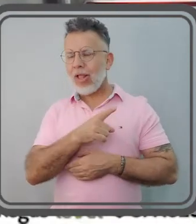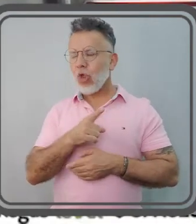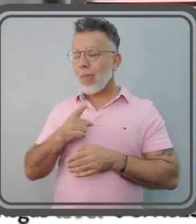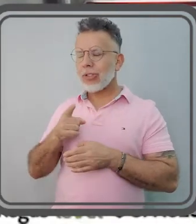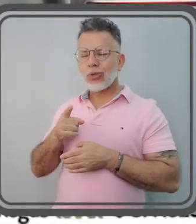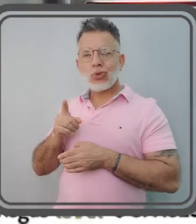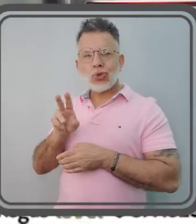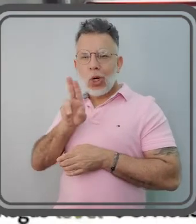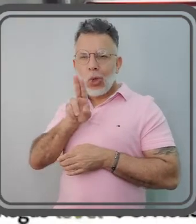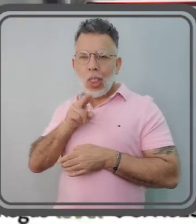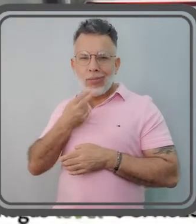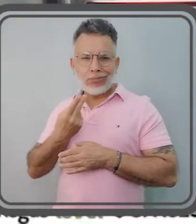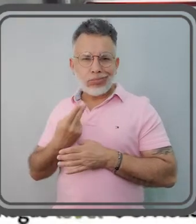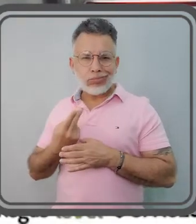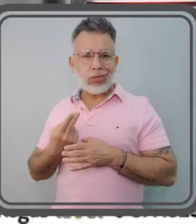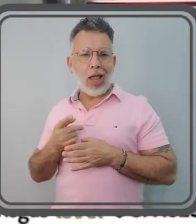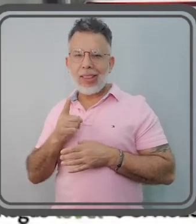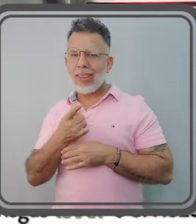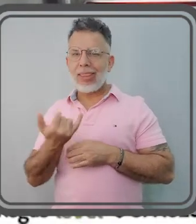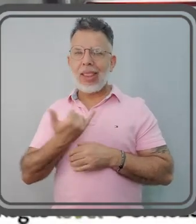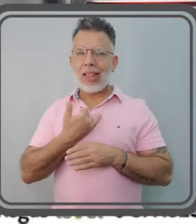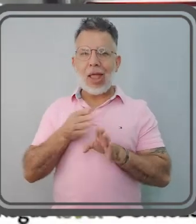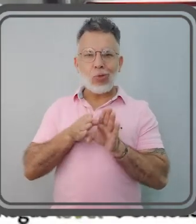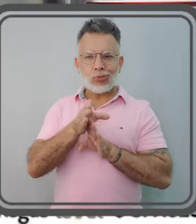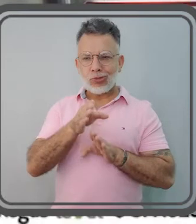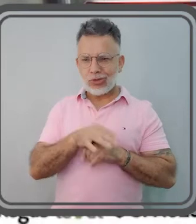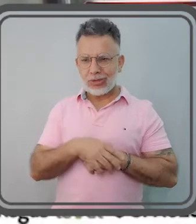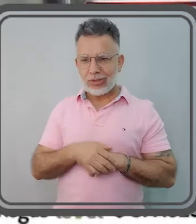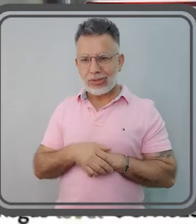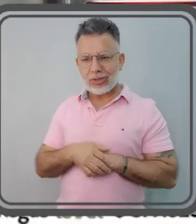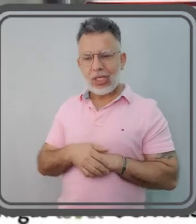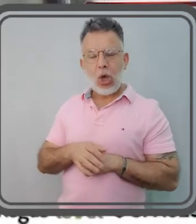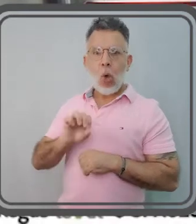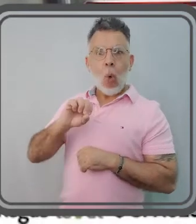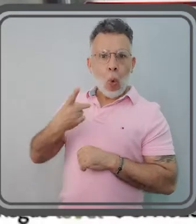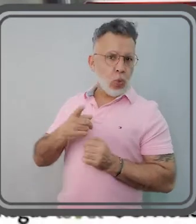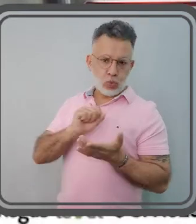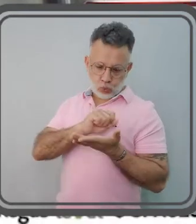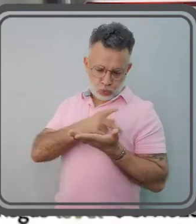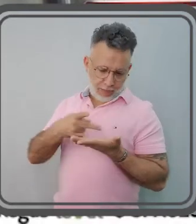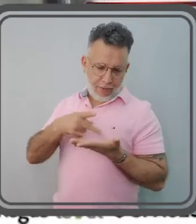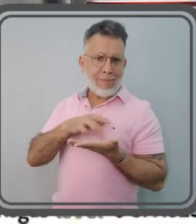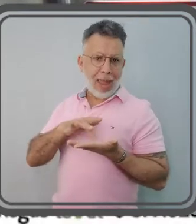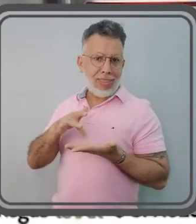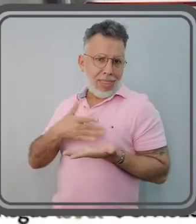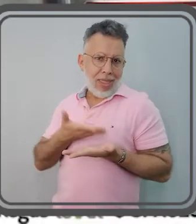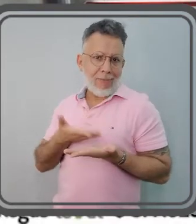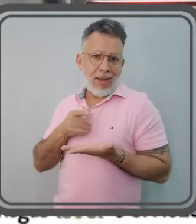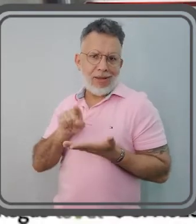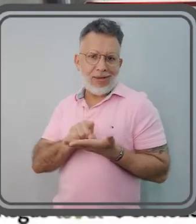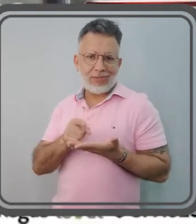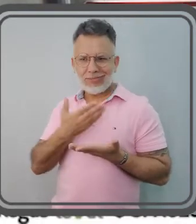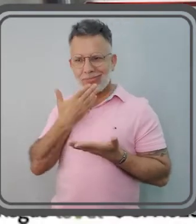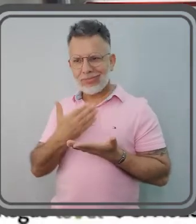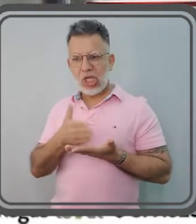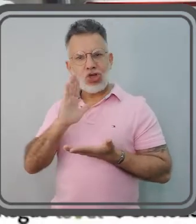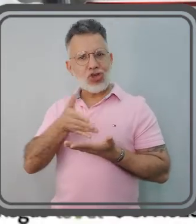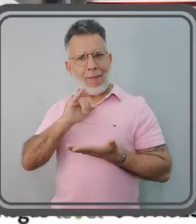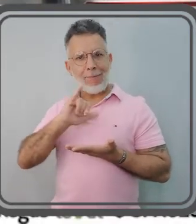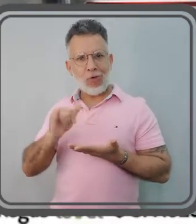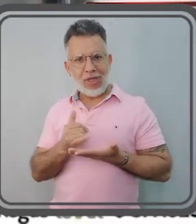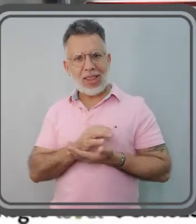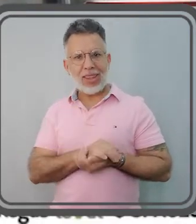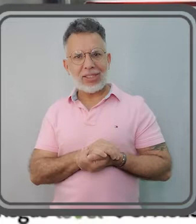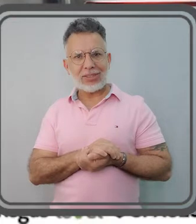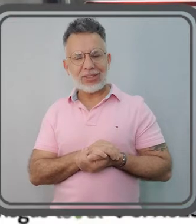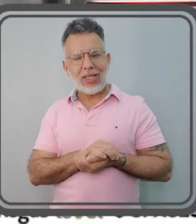delivery, né? Ou no delivery, inclusive. Ou no delivery, né? já aproveita, né? Já para degustar, tem várias bebidas especiais.